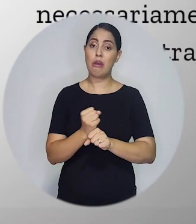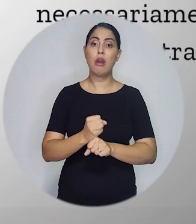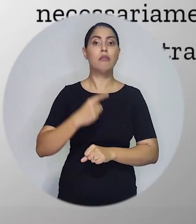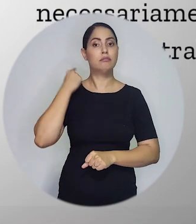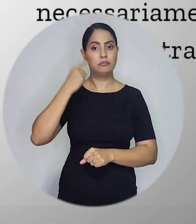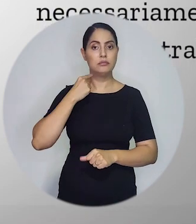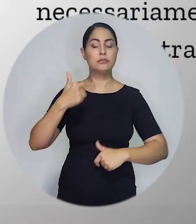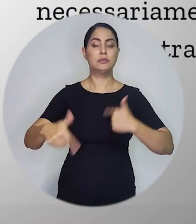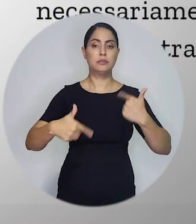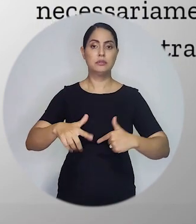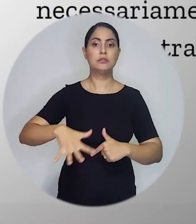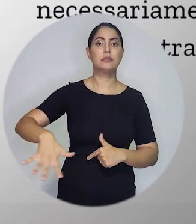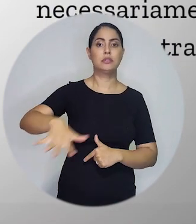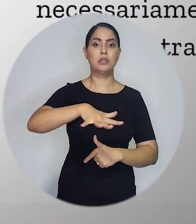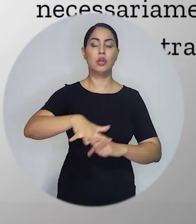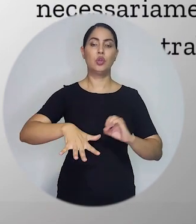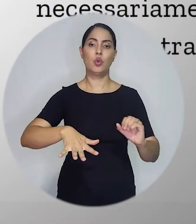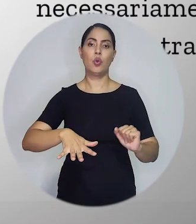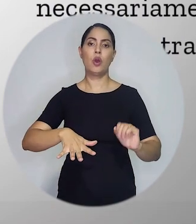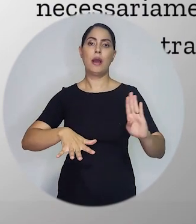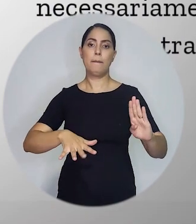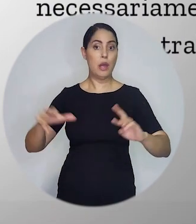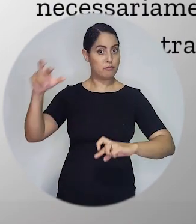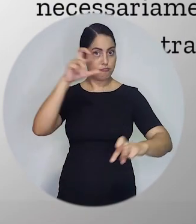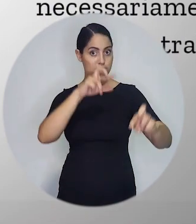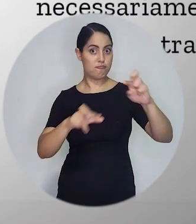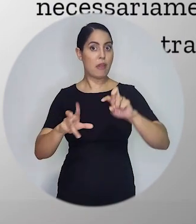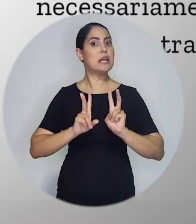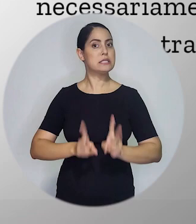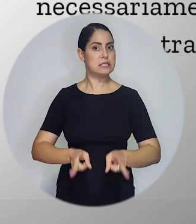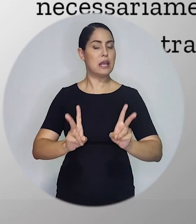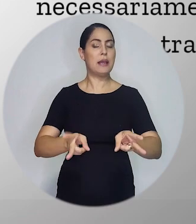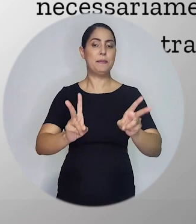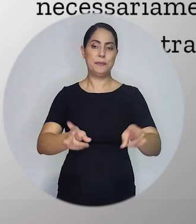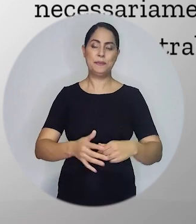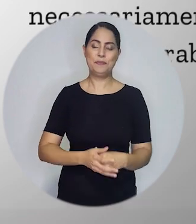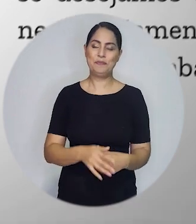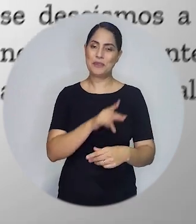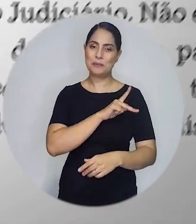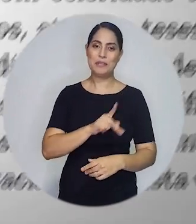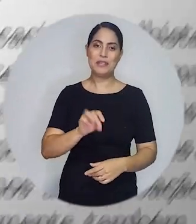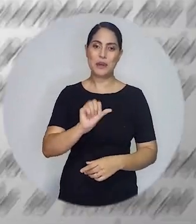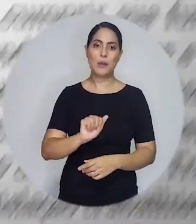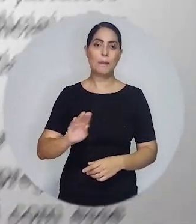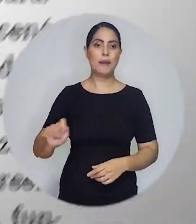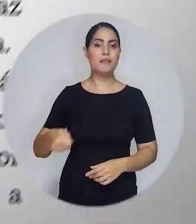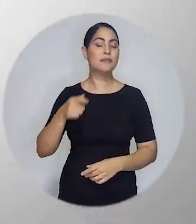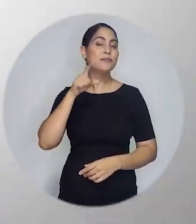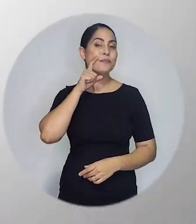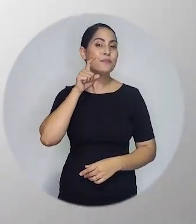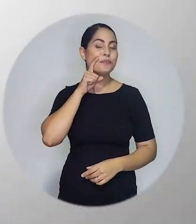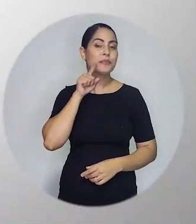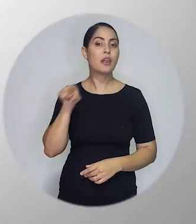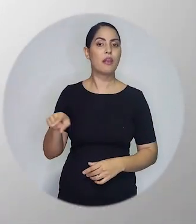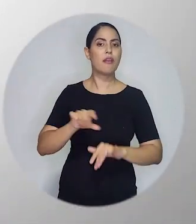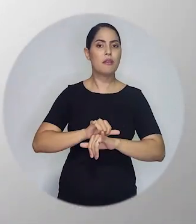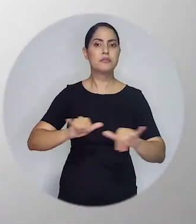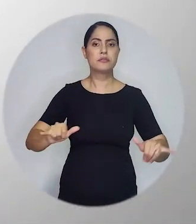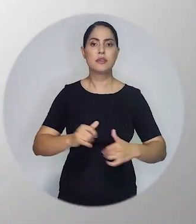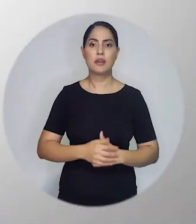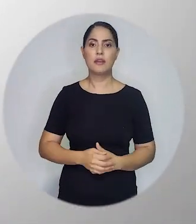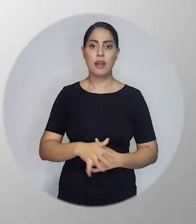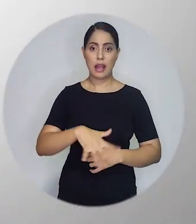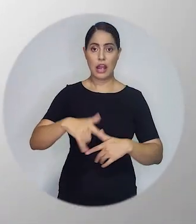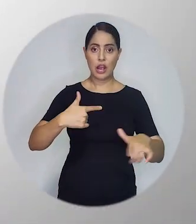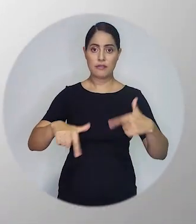trabalhistas, bem como os seccionais da OAB e o Conselho Federal, estiveram vigilantes. Para o presidente da Ordem, a Justiça do